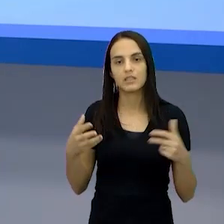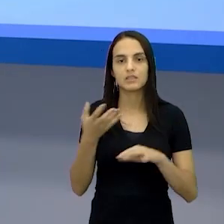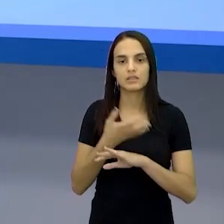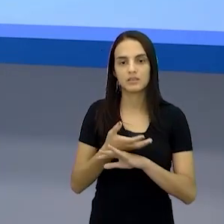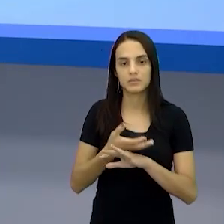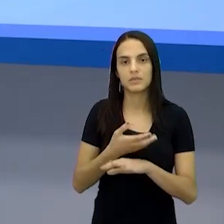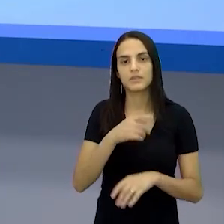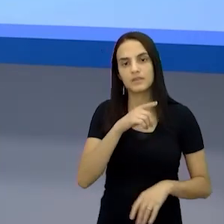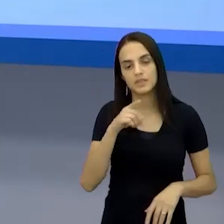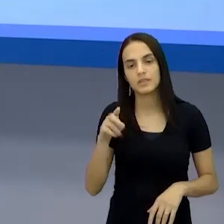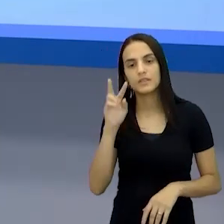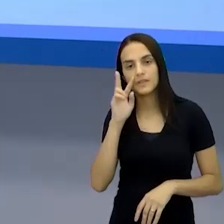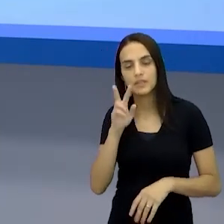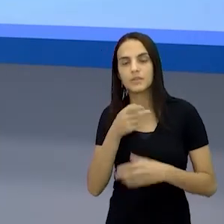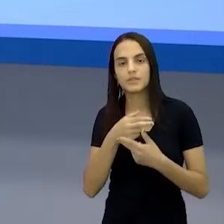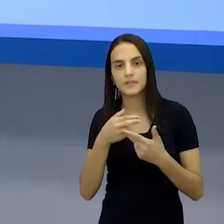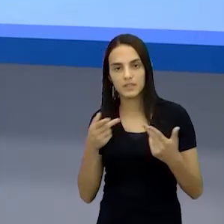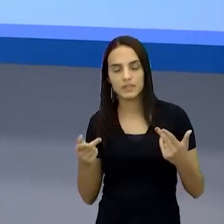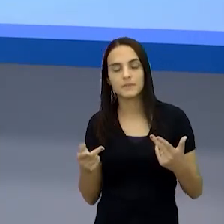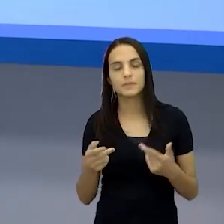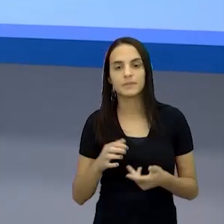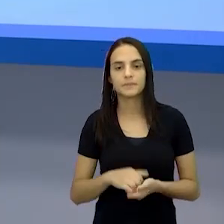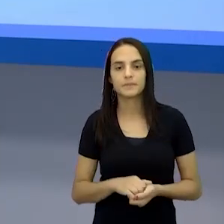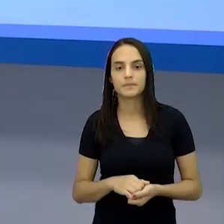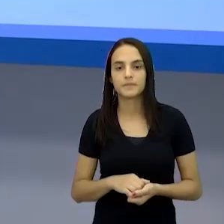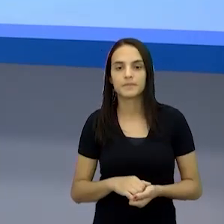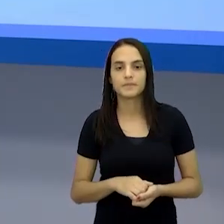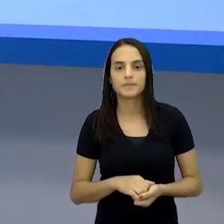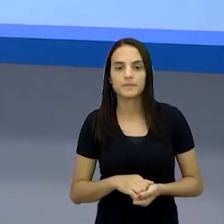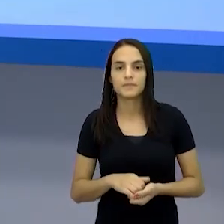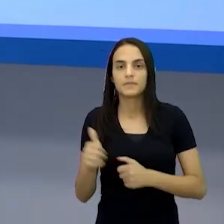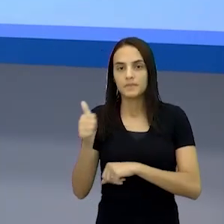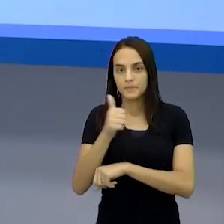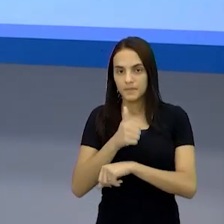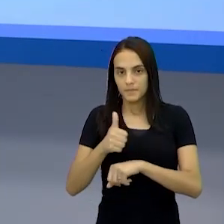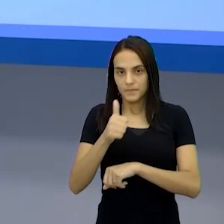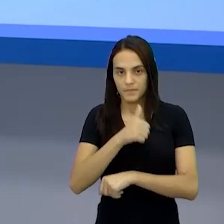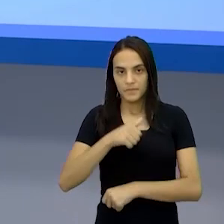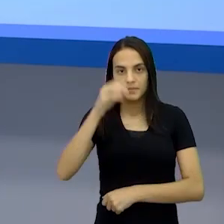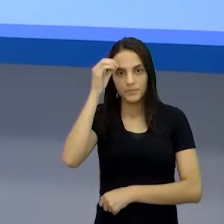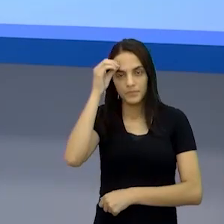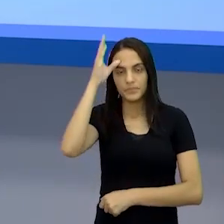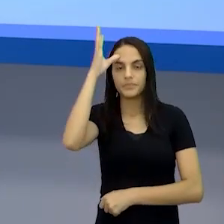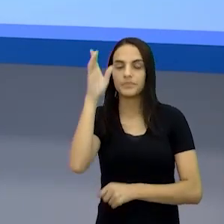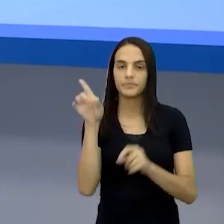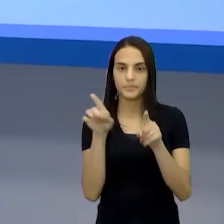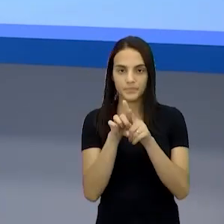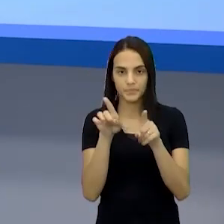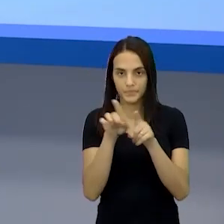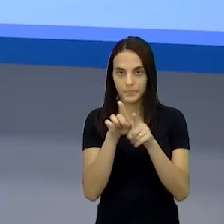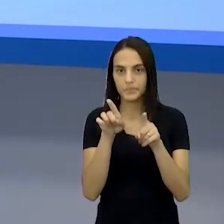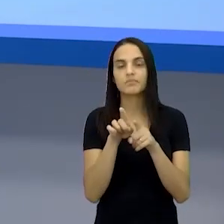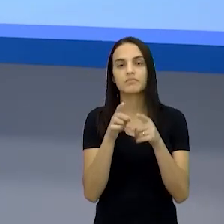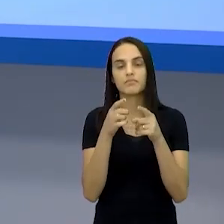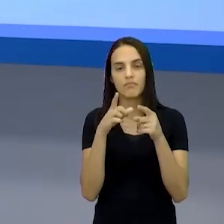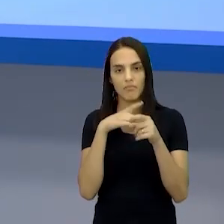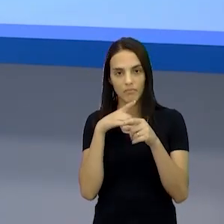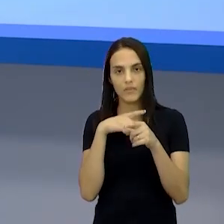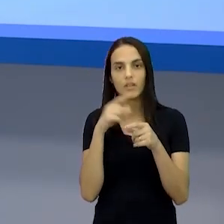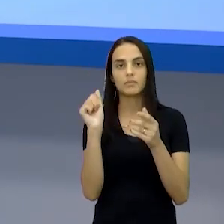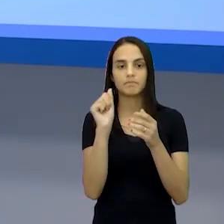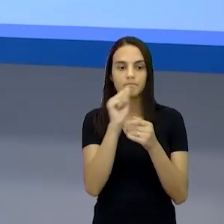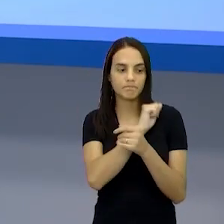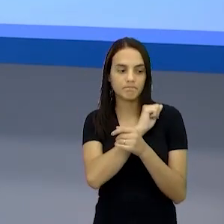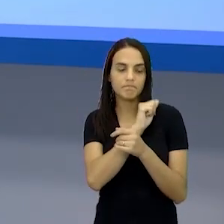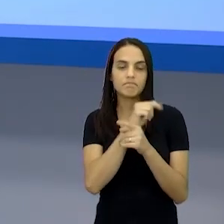disciplinas aí, você acaba vendo em diversas disciplinas, nas áreas de conhecimentos aí, elas são difundidas aí para os